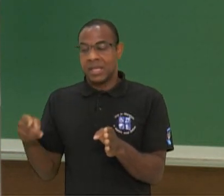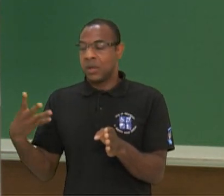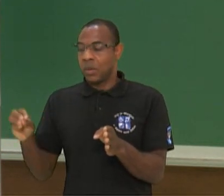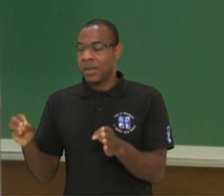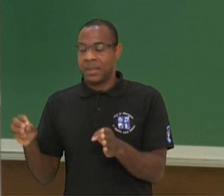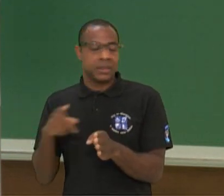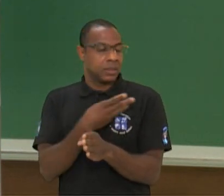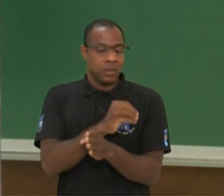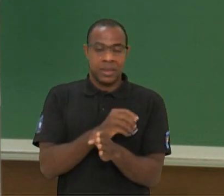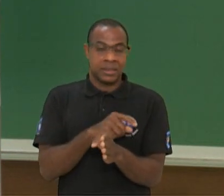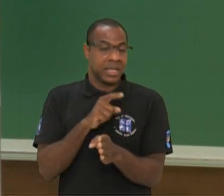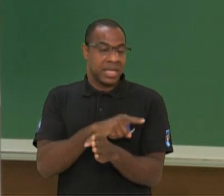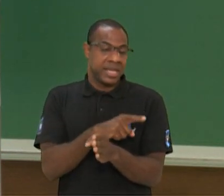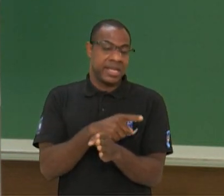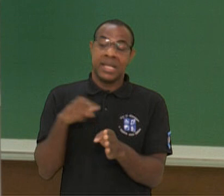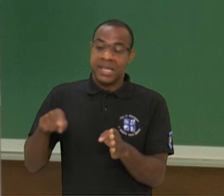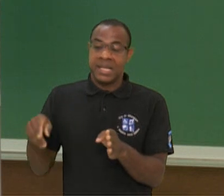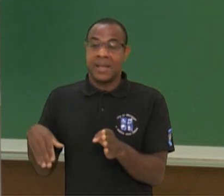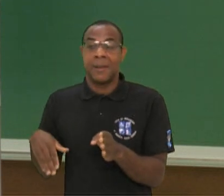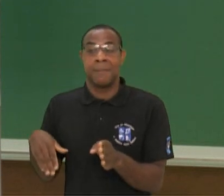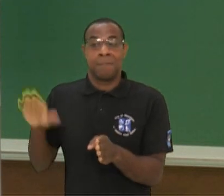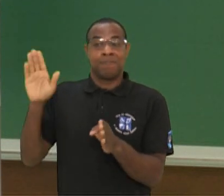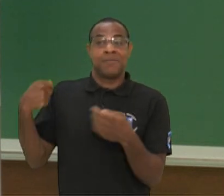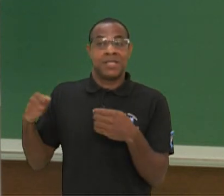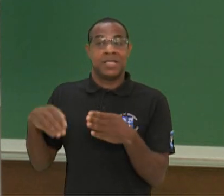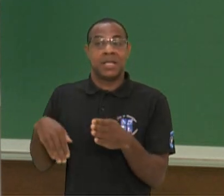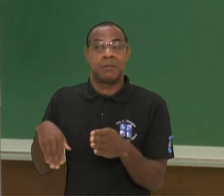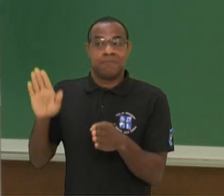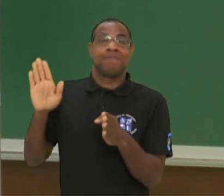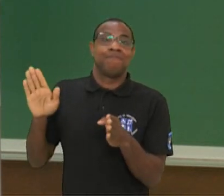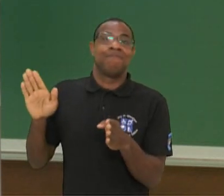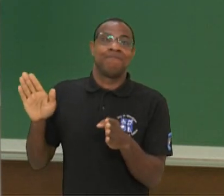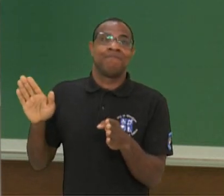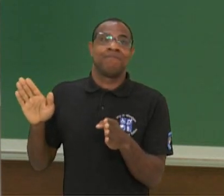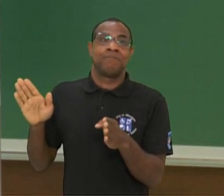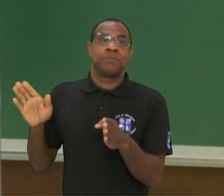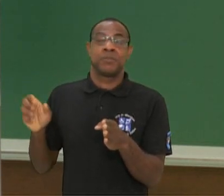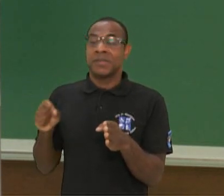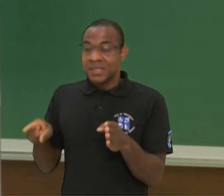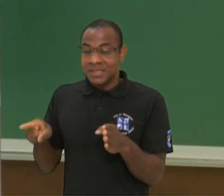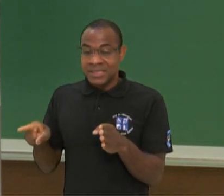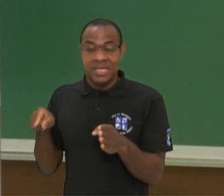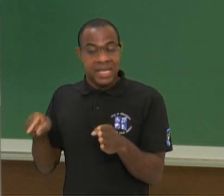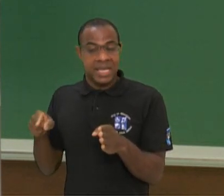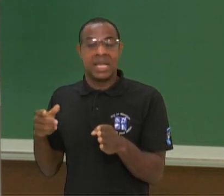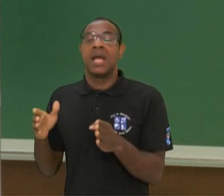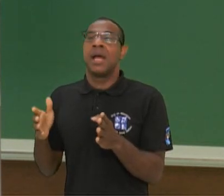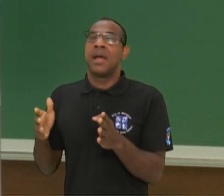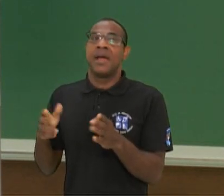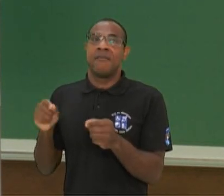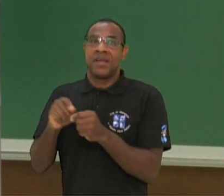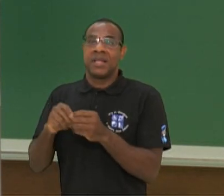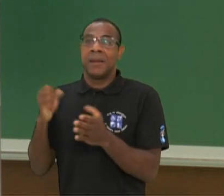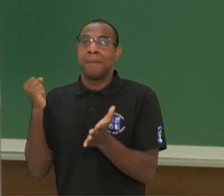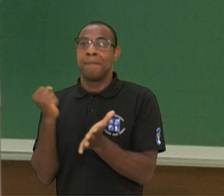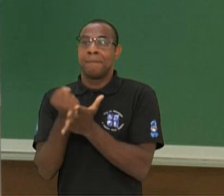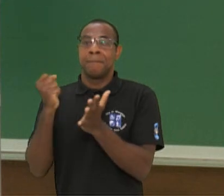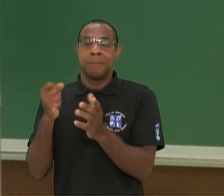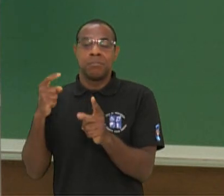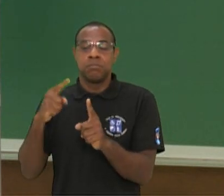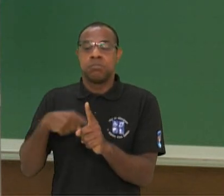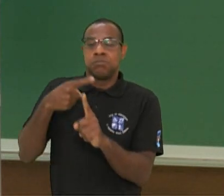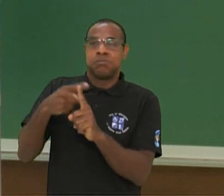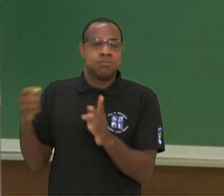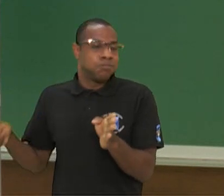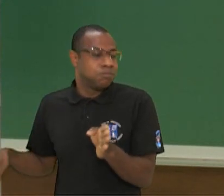jogador fizer mais um ponto, ele conquista aquele game. Porém, se caso o